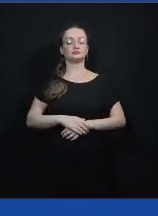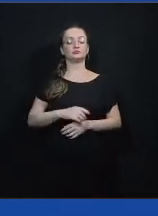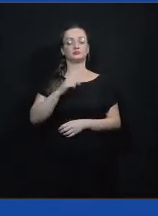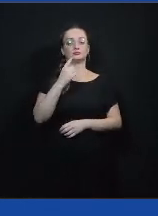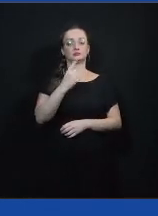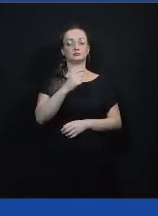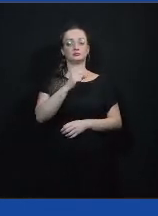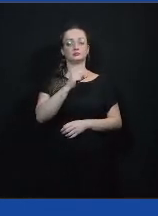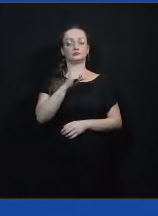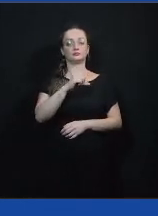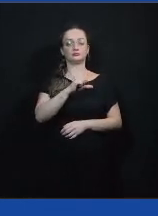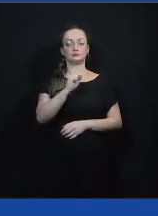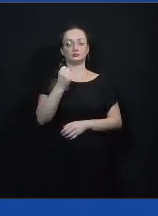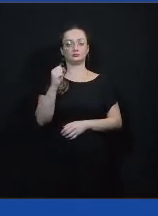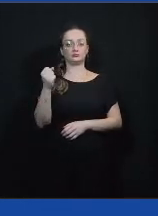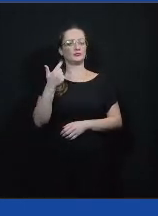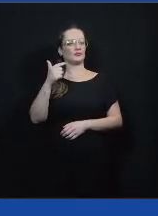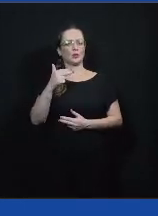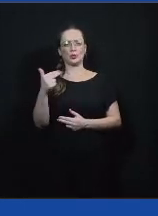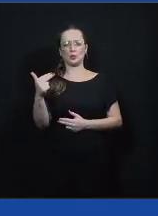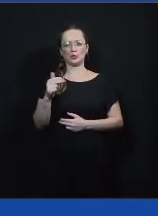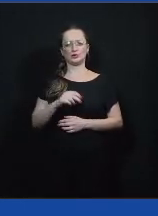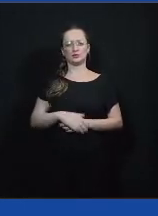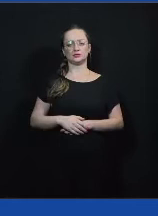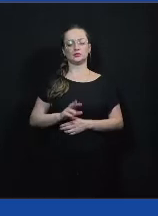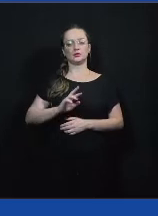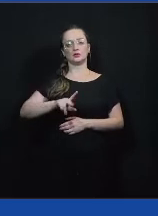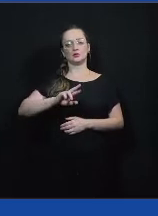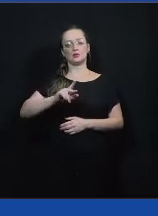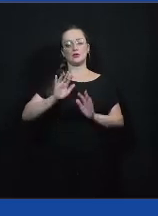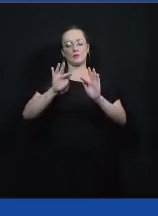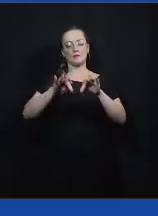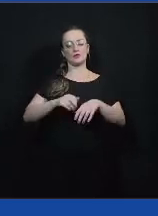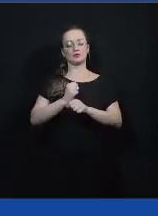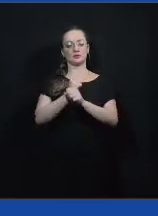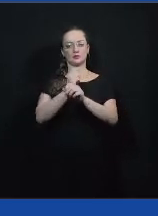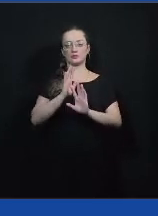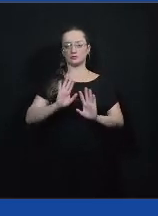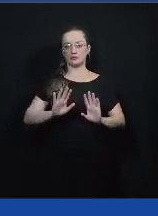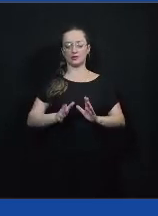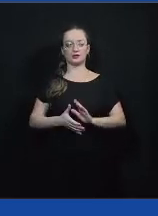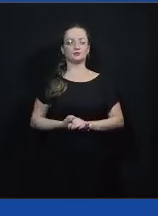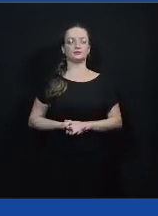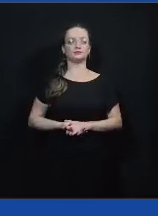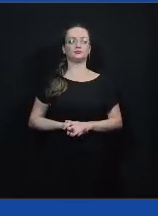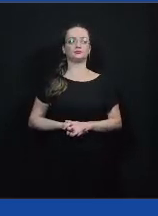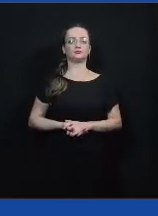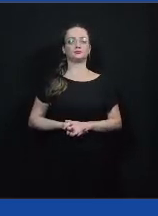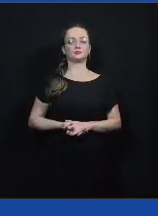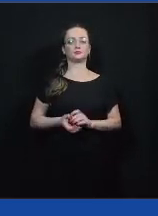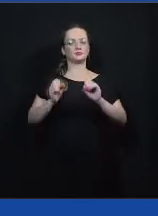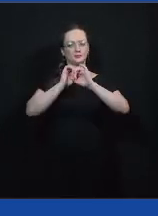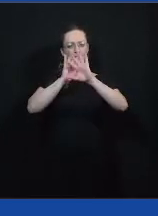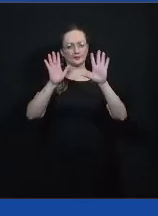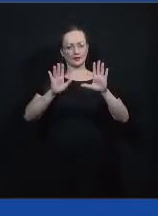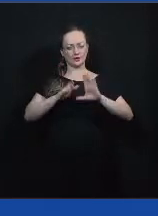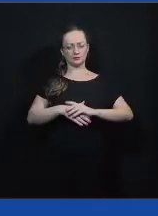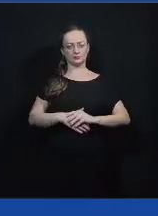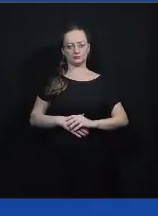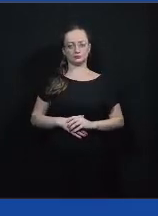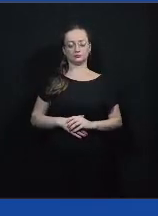1888 mas acho que é outra coisa aquilo né não é não é o fim da escravidão né é só para esclarecer ela